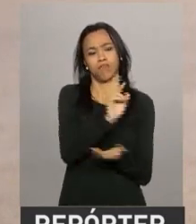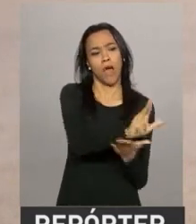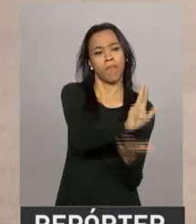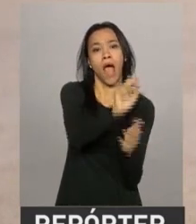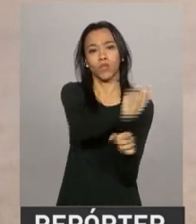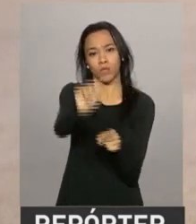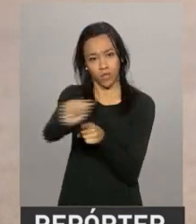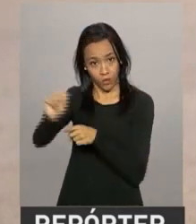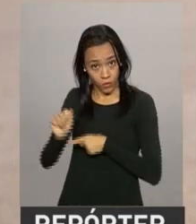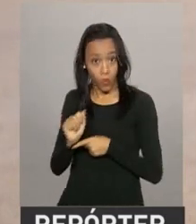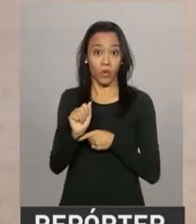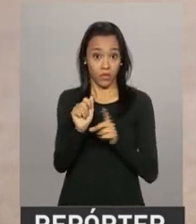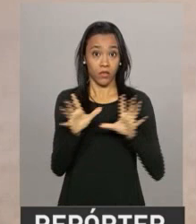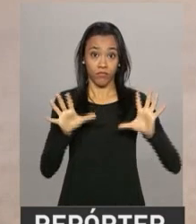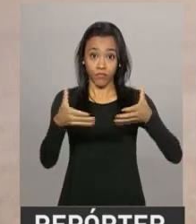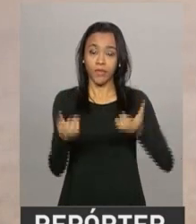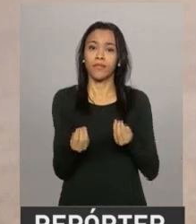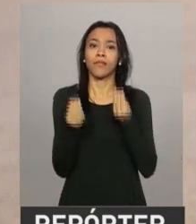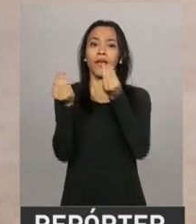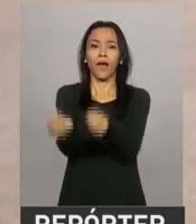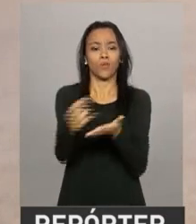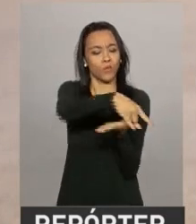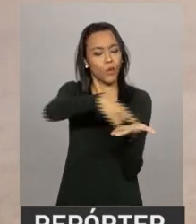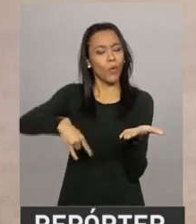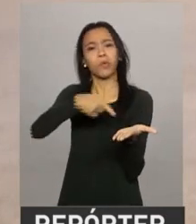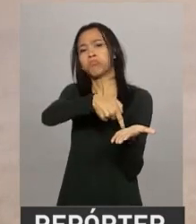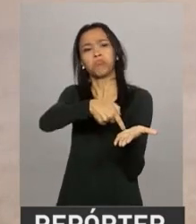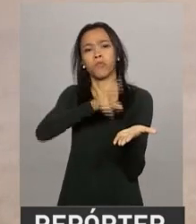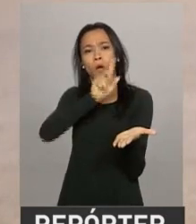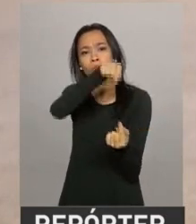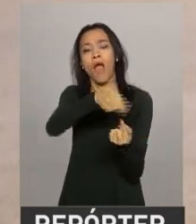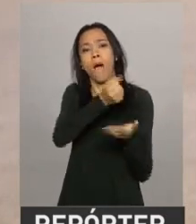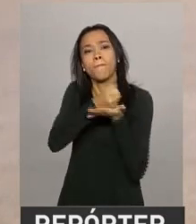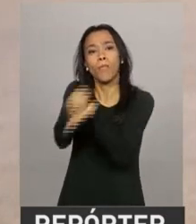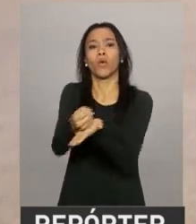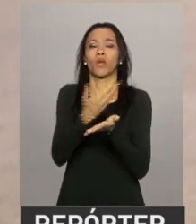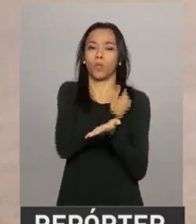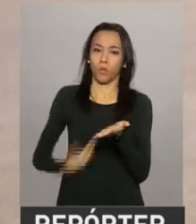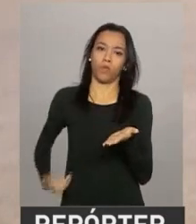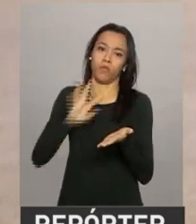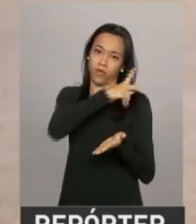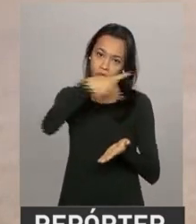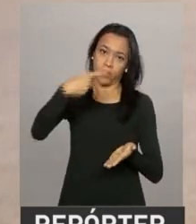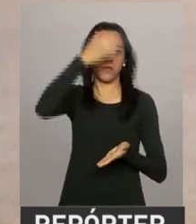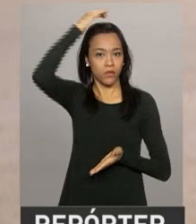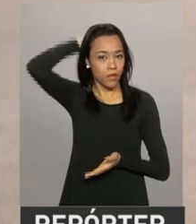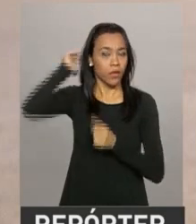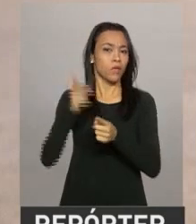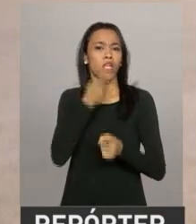associações associadas ao agronegócio entregaram um manifesto de apoio ao governo. O presidente em exercício, Michel